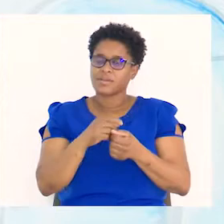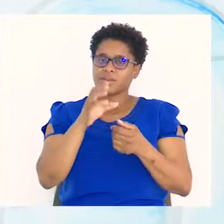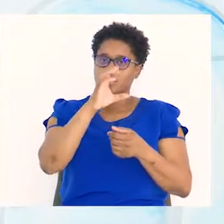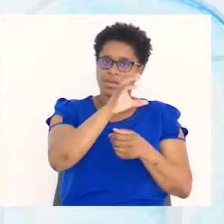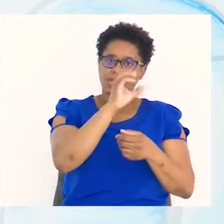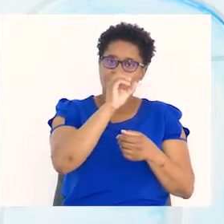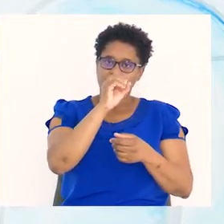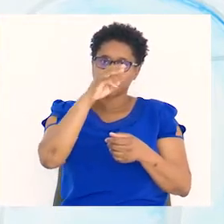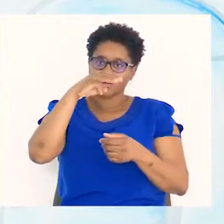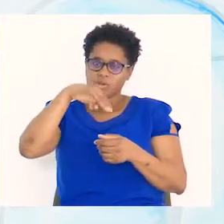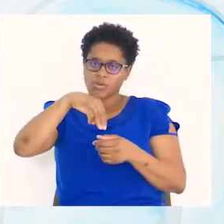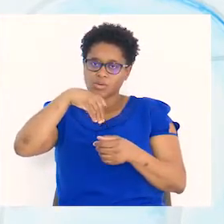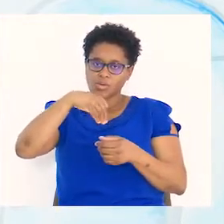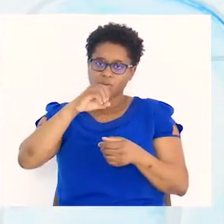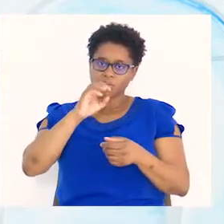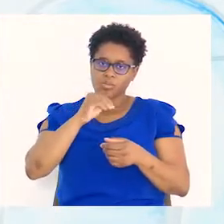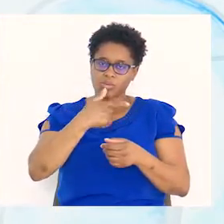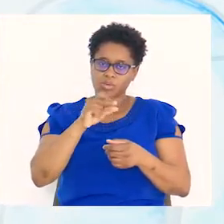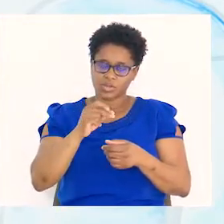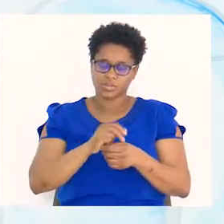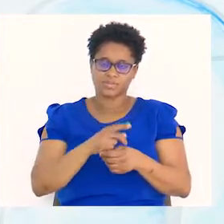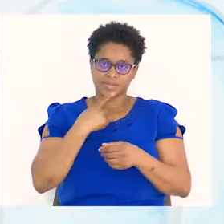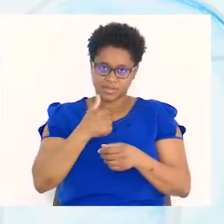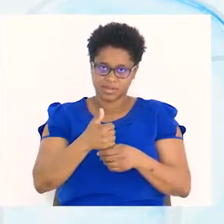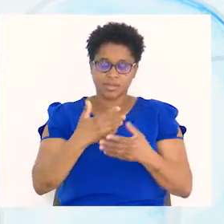compostas. Ok? Mas vamos ver agora